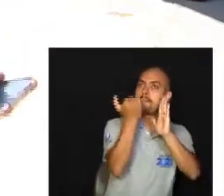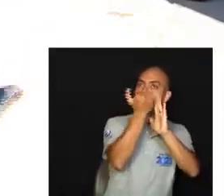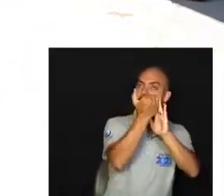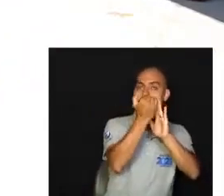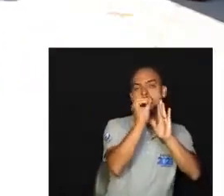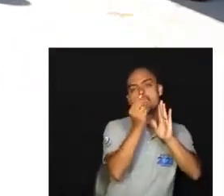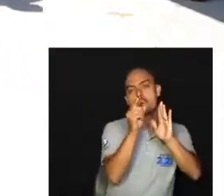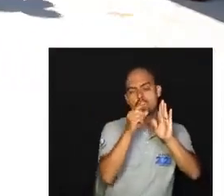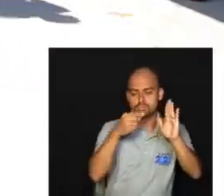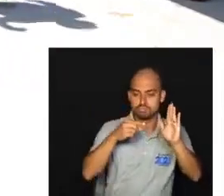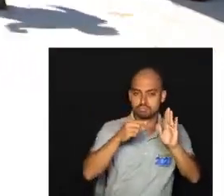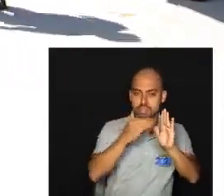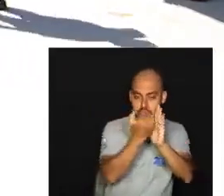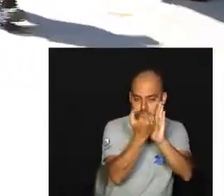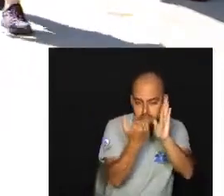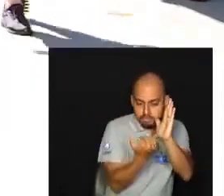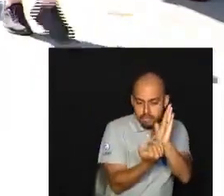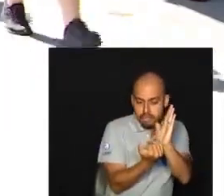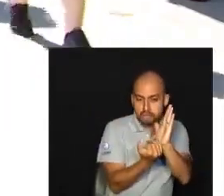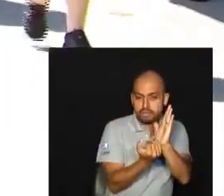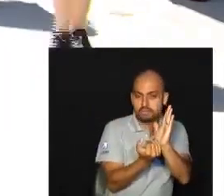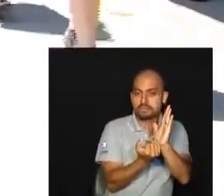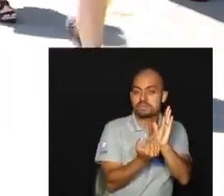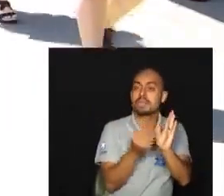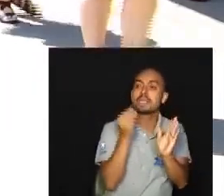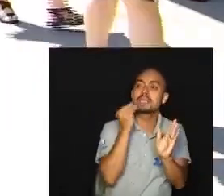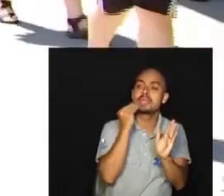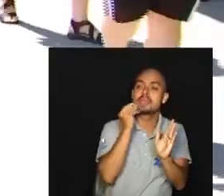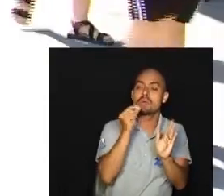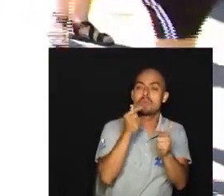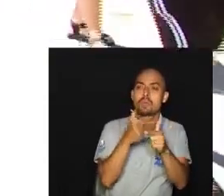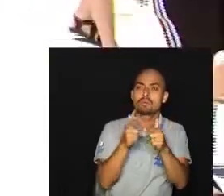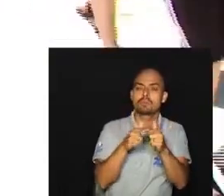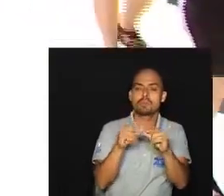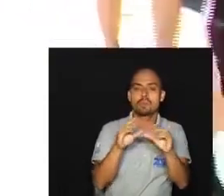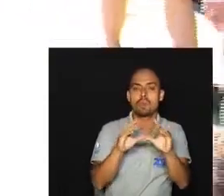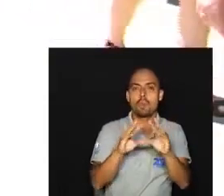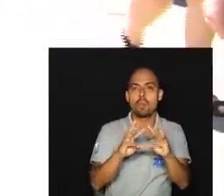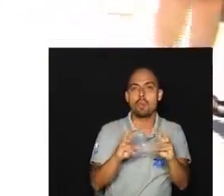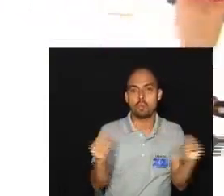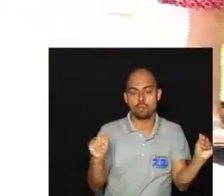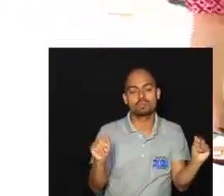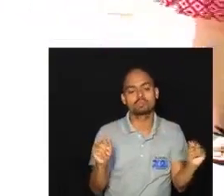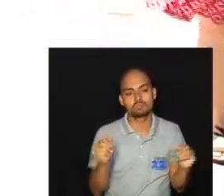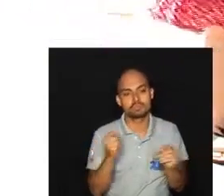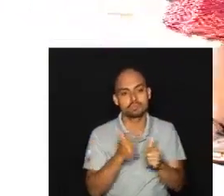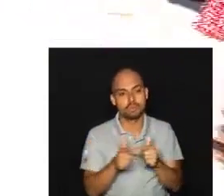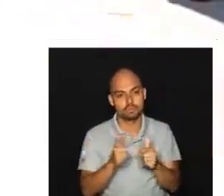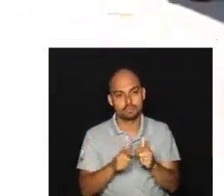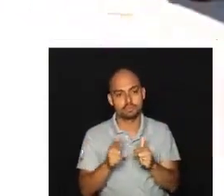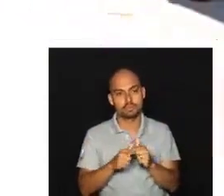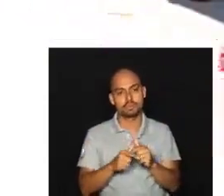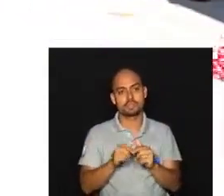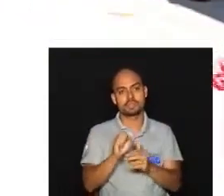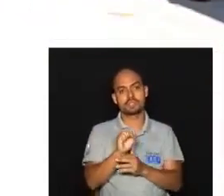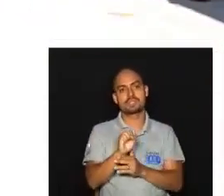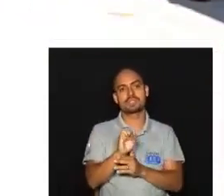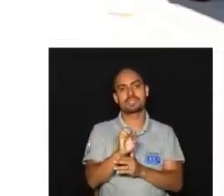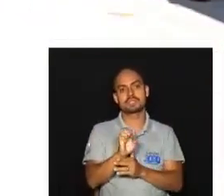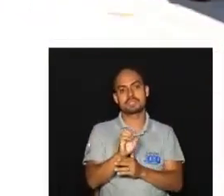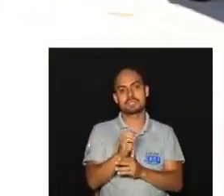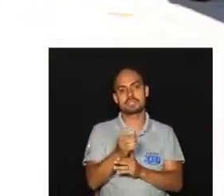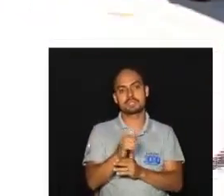andar de baixo, justamente para tentar minimizar essa questão das sessões que mudaram de lugar.